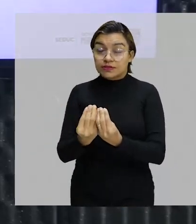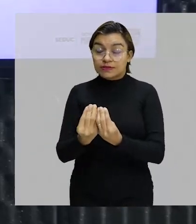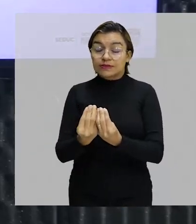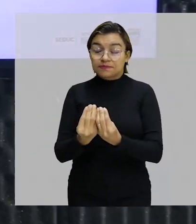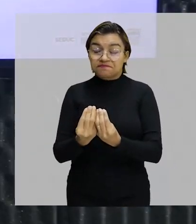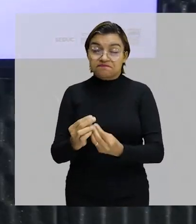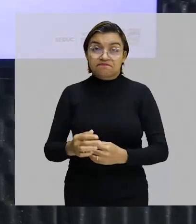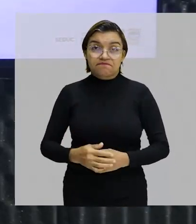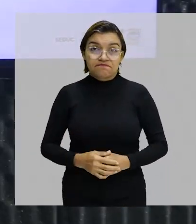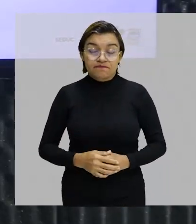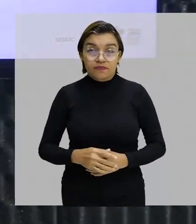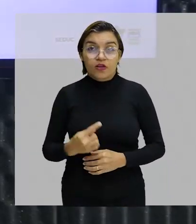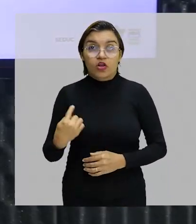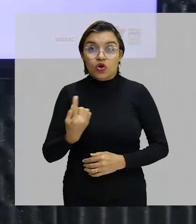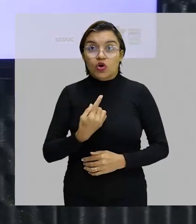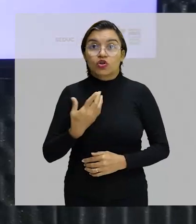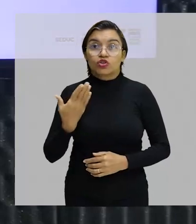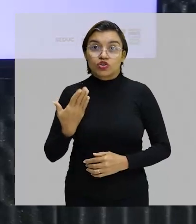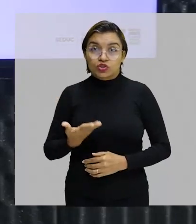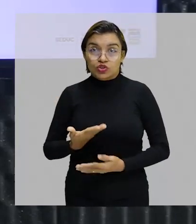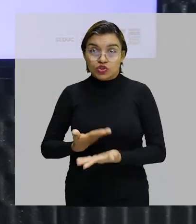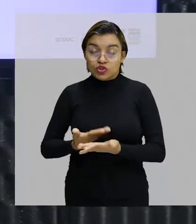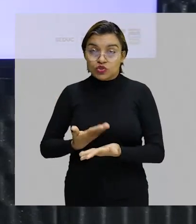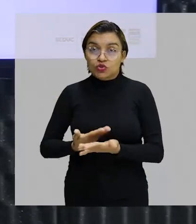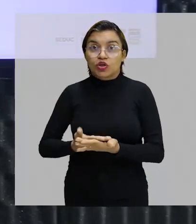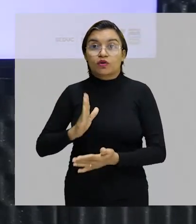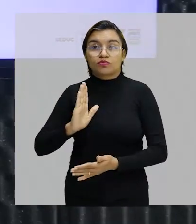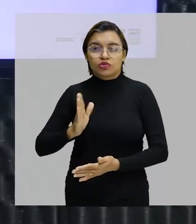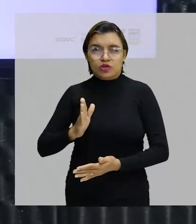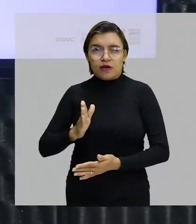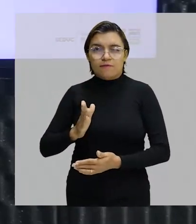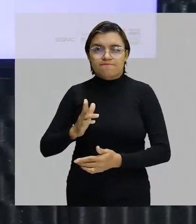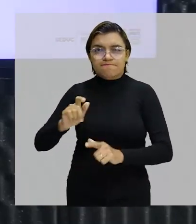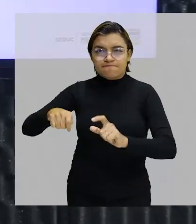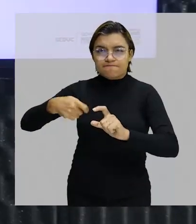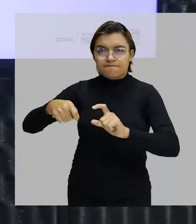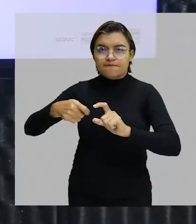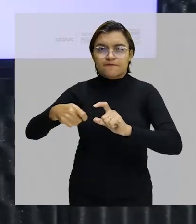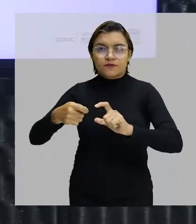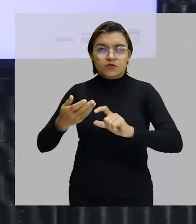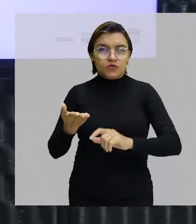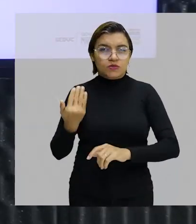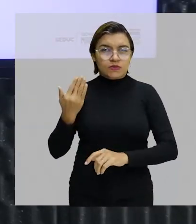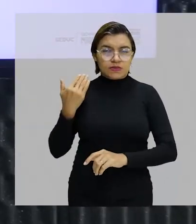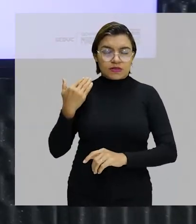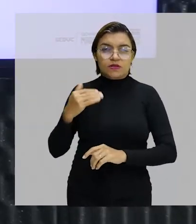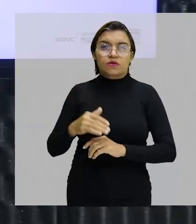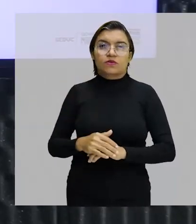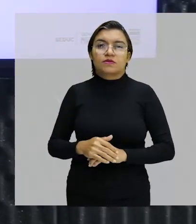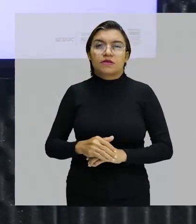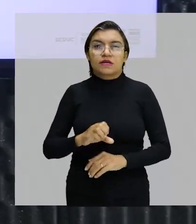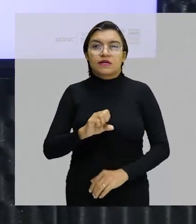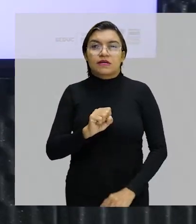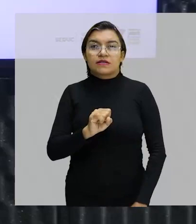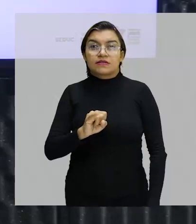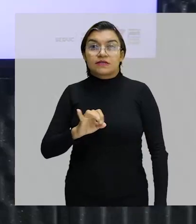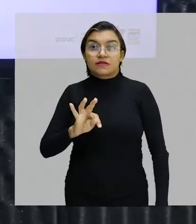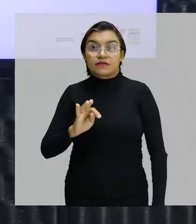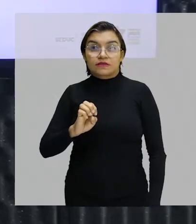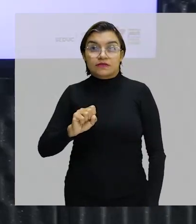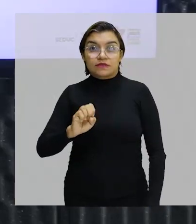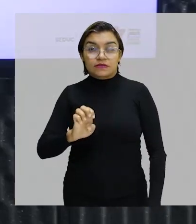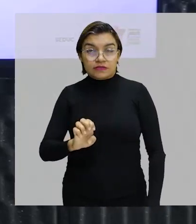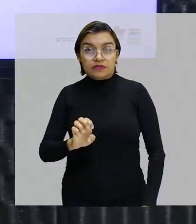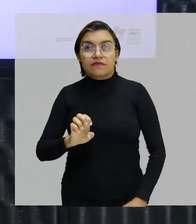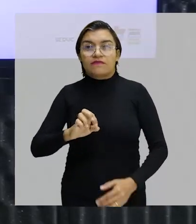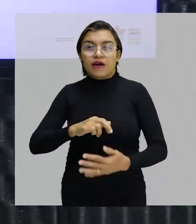orgânicos. Então nós já trabalhamos em vídeos anteriores a síntese de alcanos, a síntese de